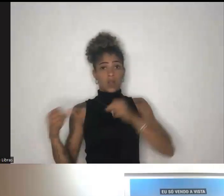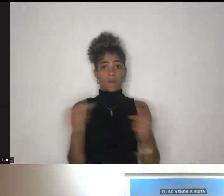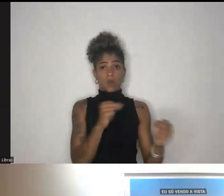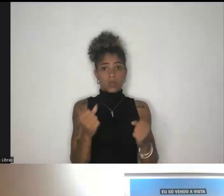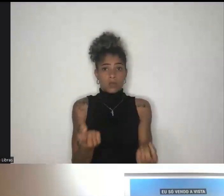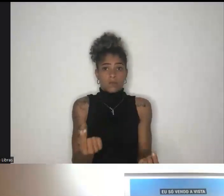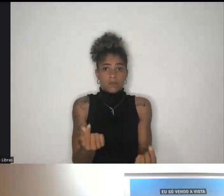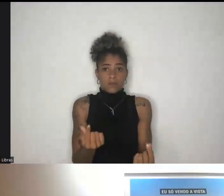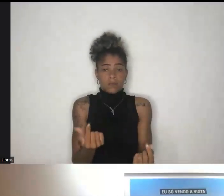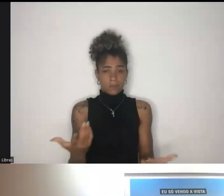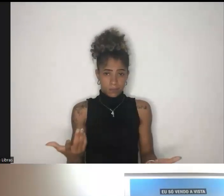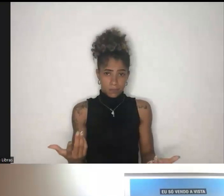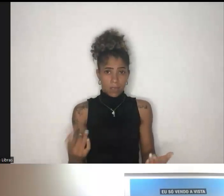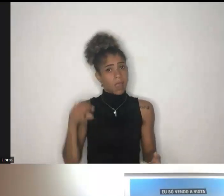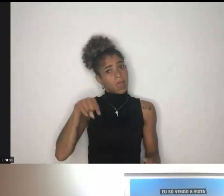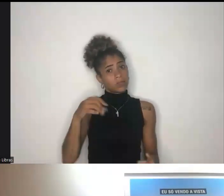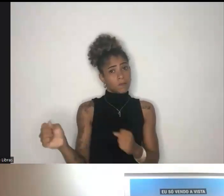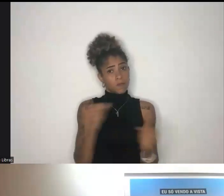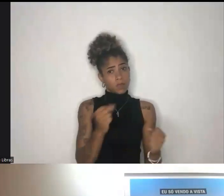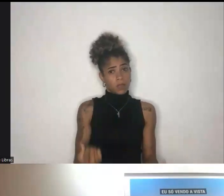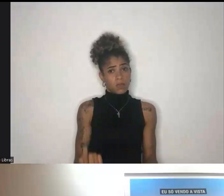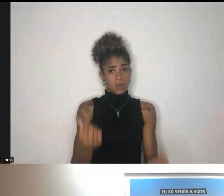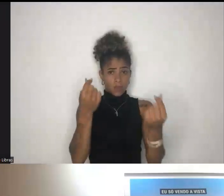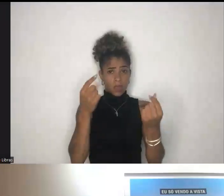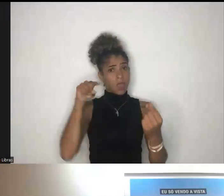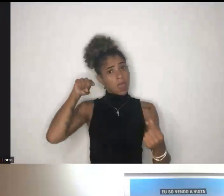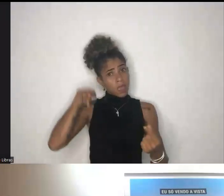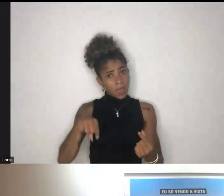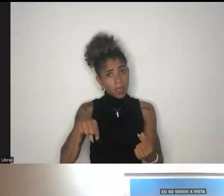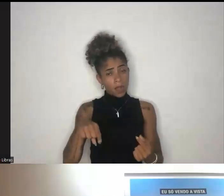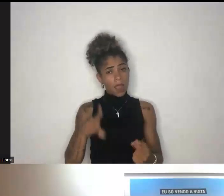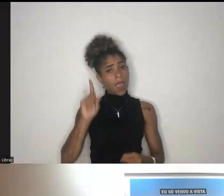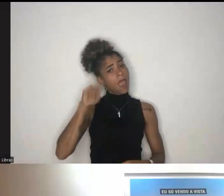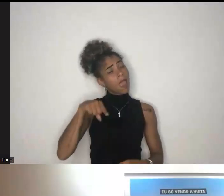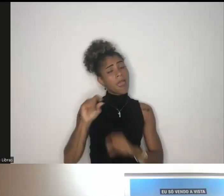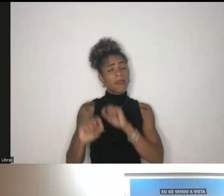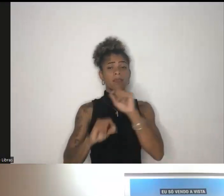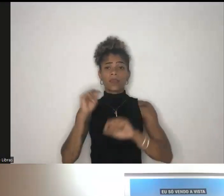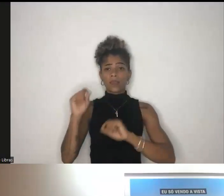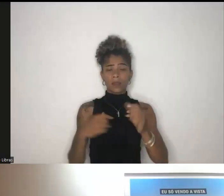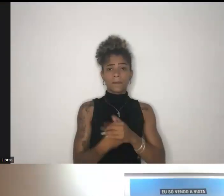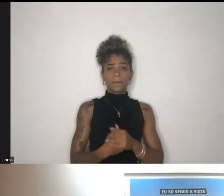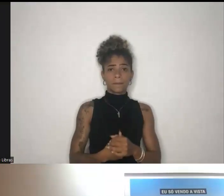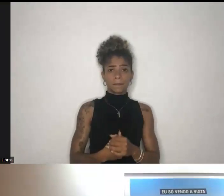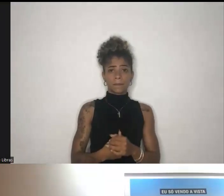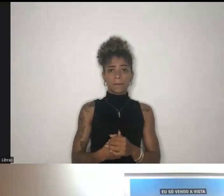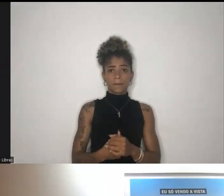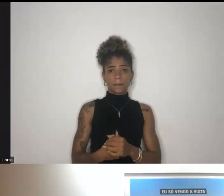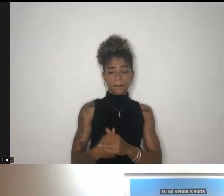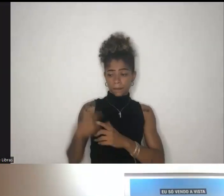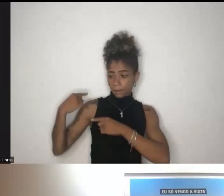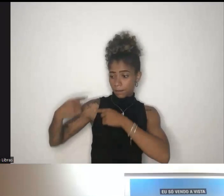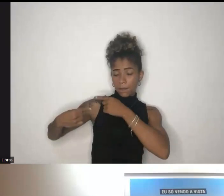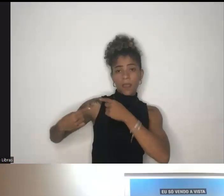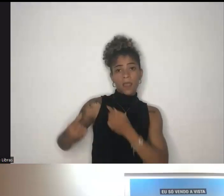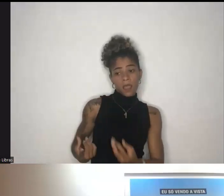e esse poder econômico ele a questão é que a geração de renda ela